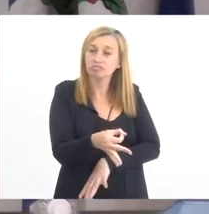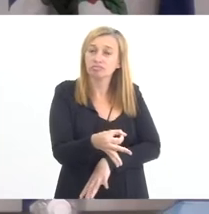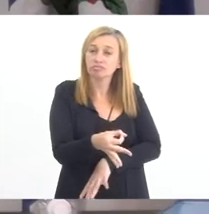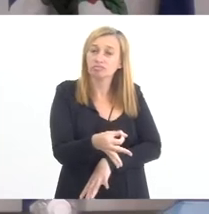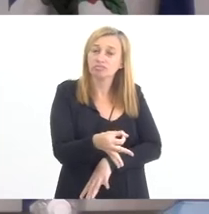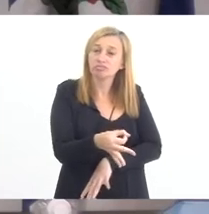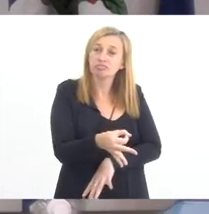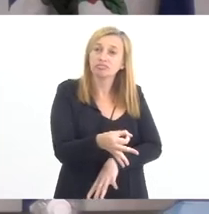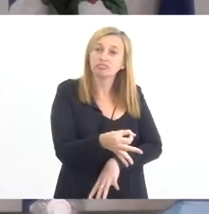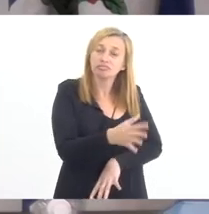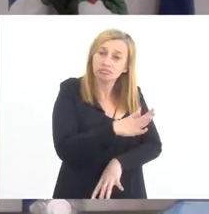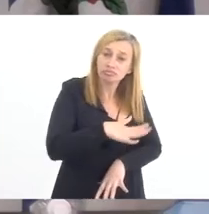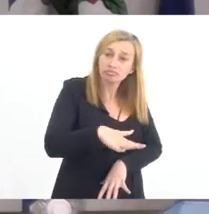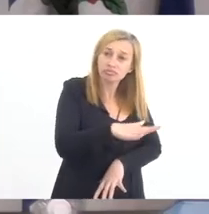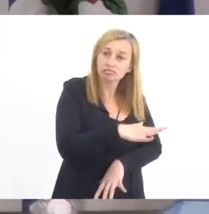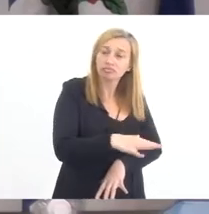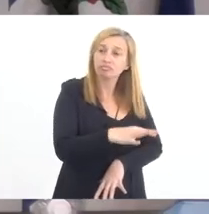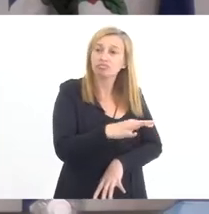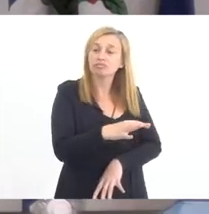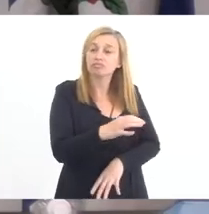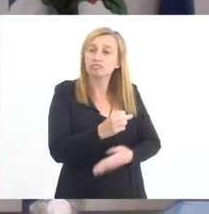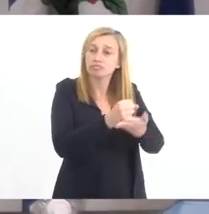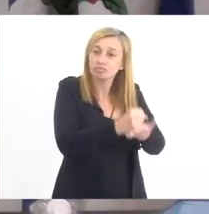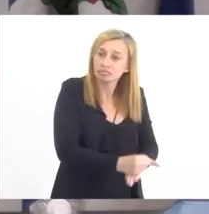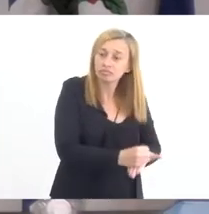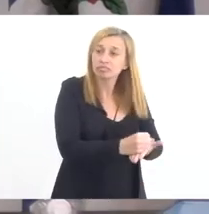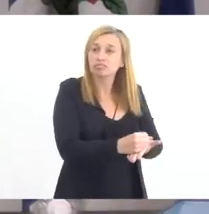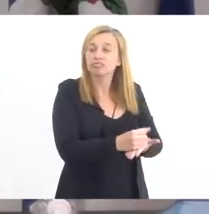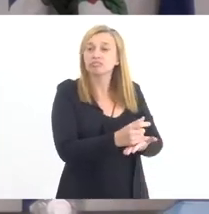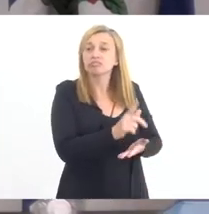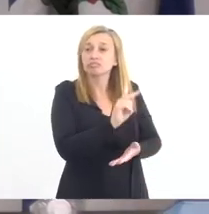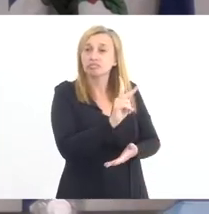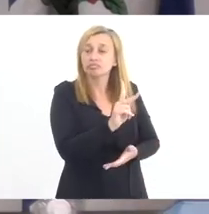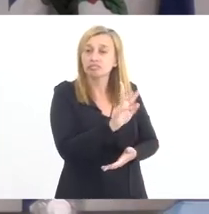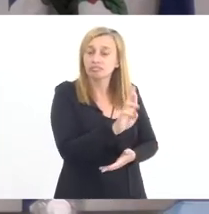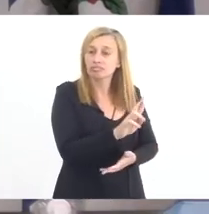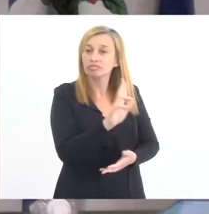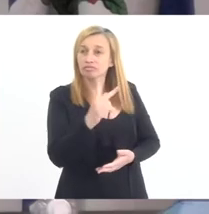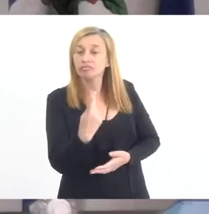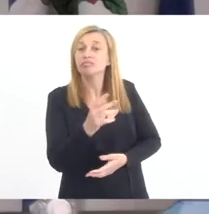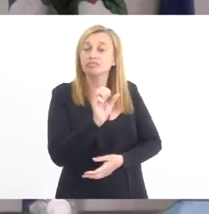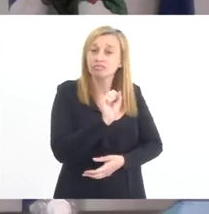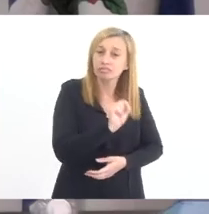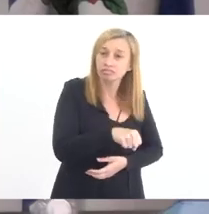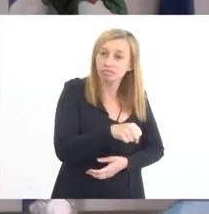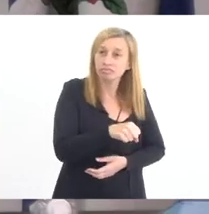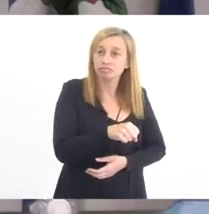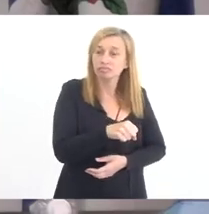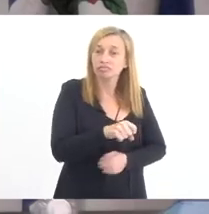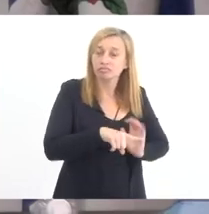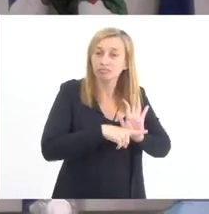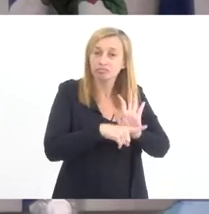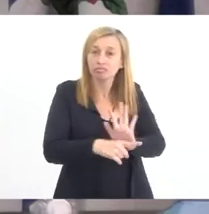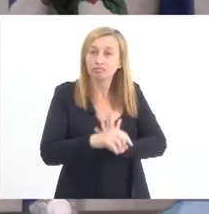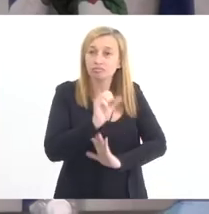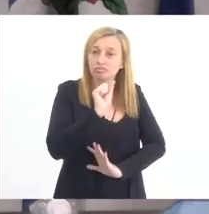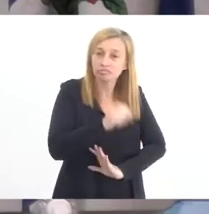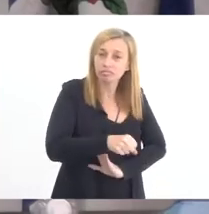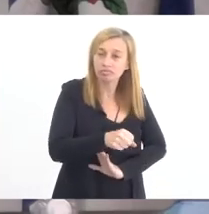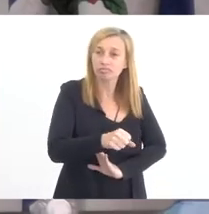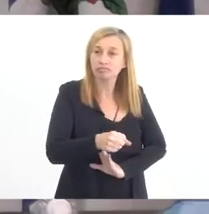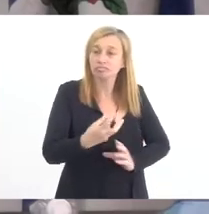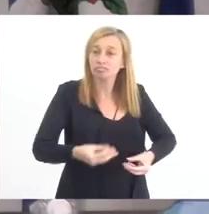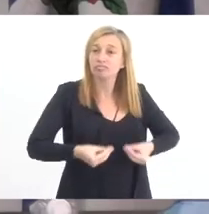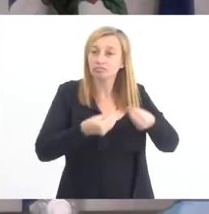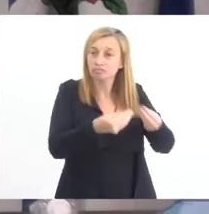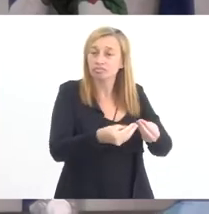o campus, a estrutura física, o funcionário de VH, sim, atenderemos e atenderemos plenamente e